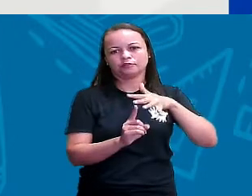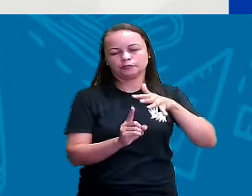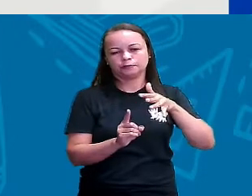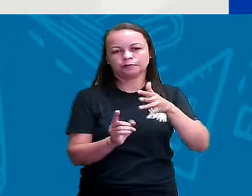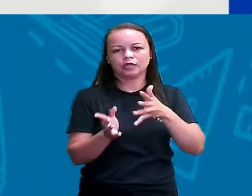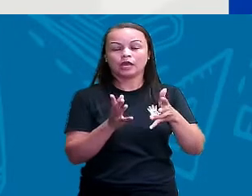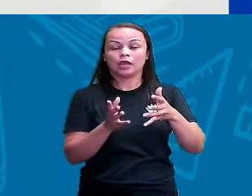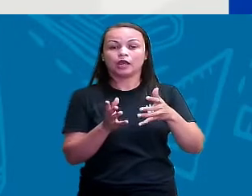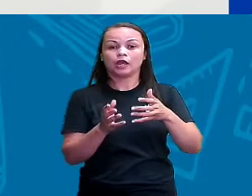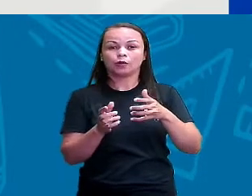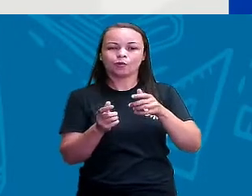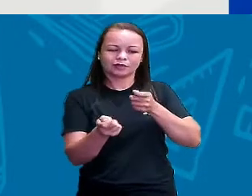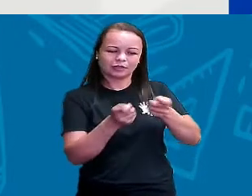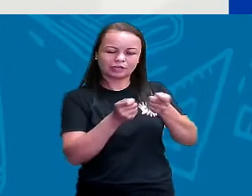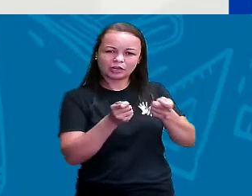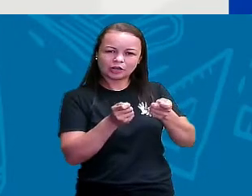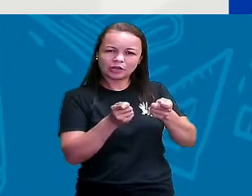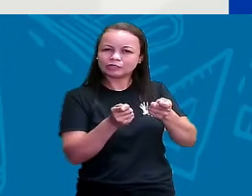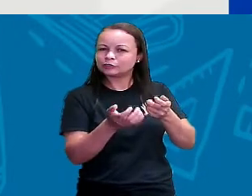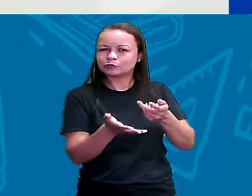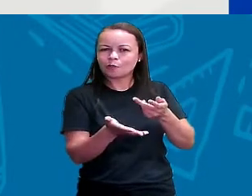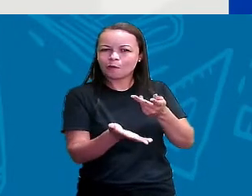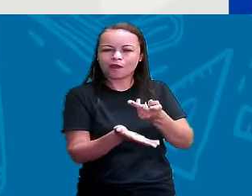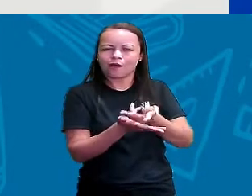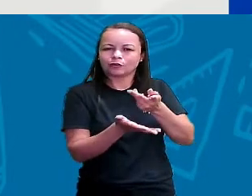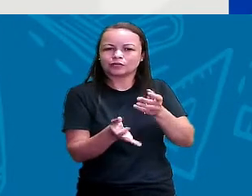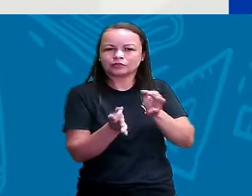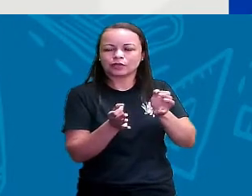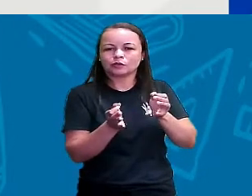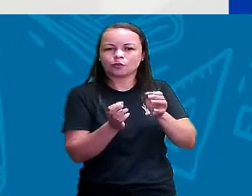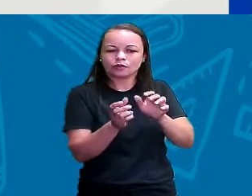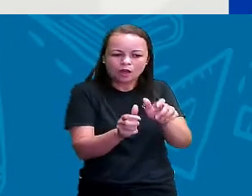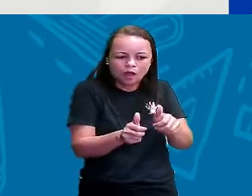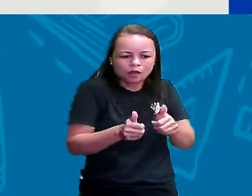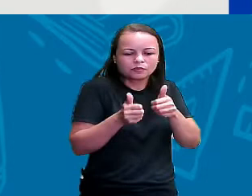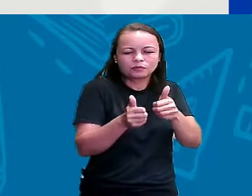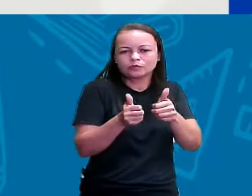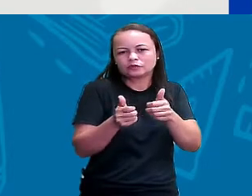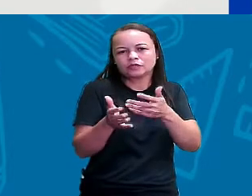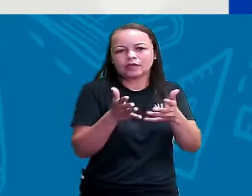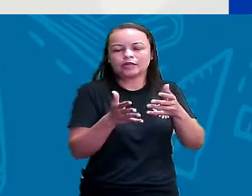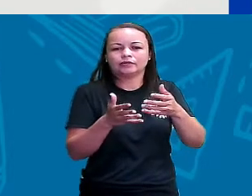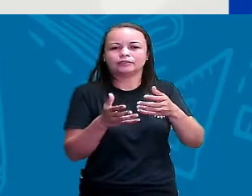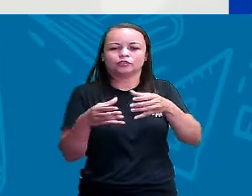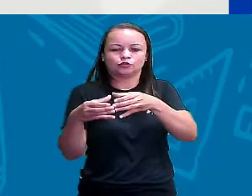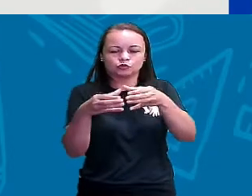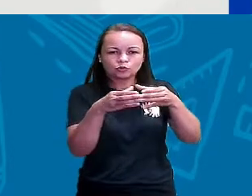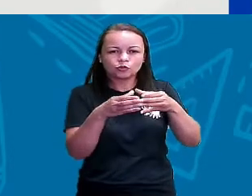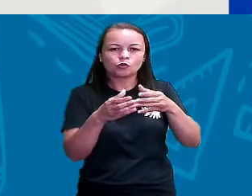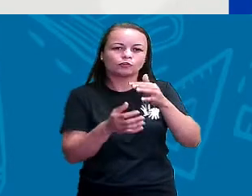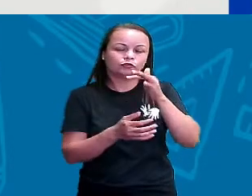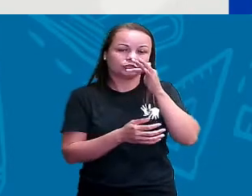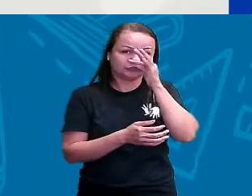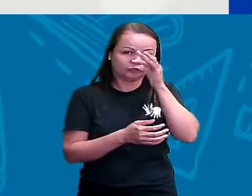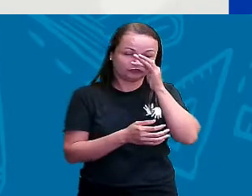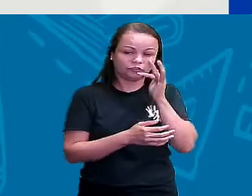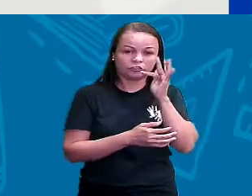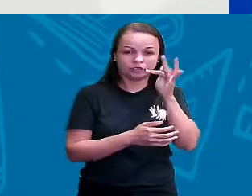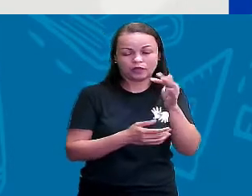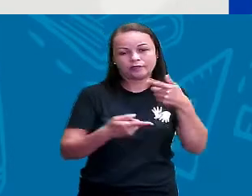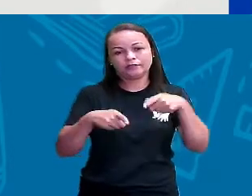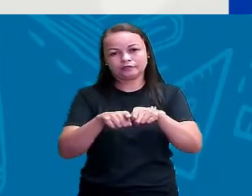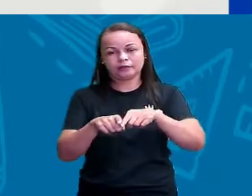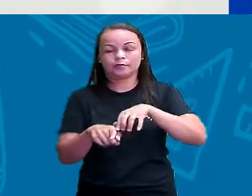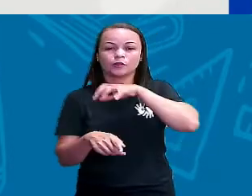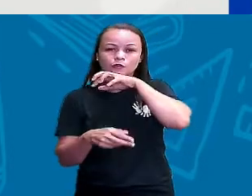É quando não existe mais harmonia, né, na convivência entre as espécies de vegetais e de animais. E quando eu